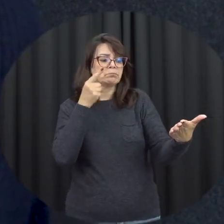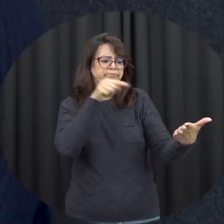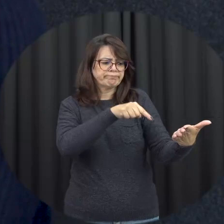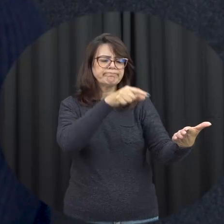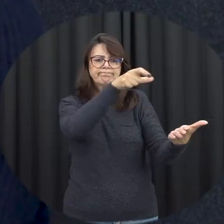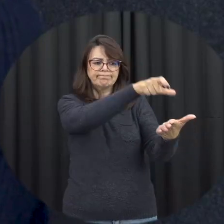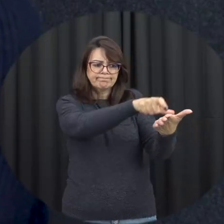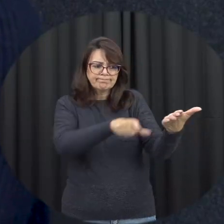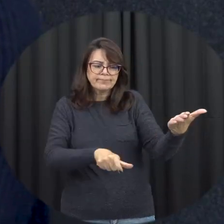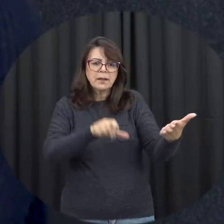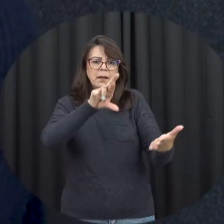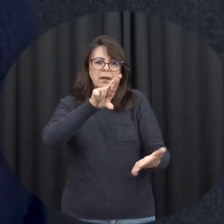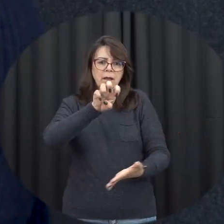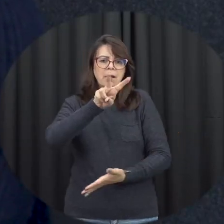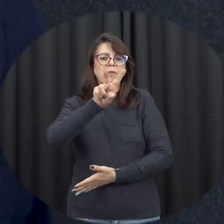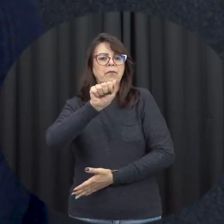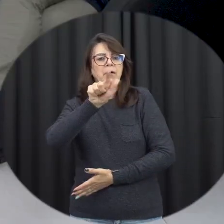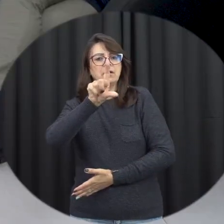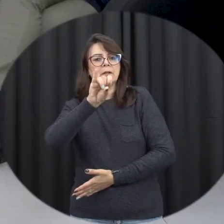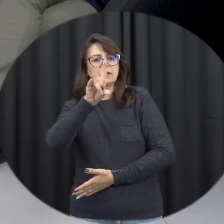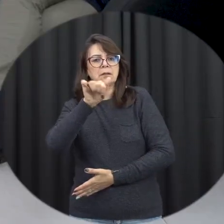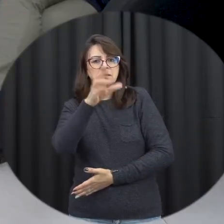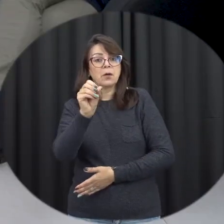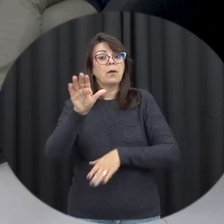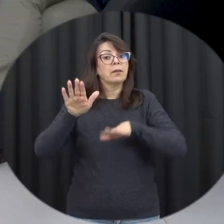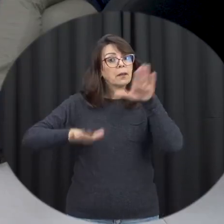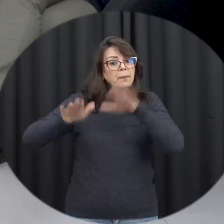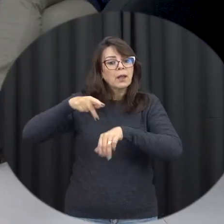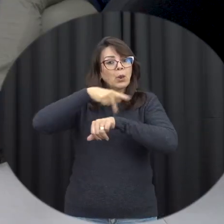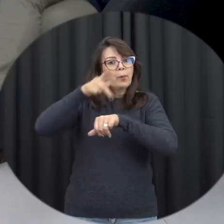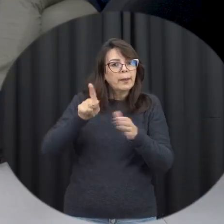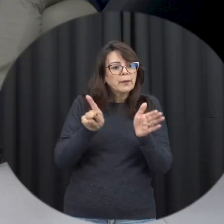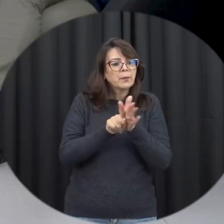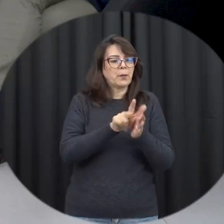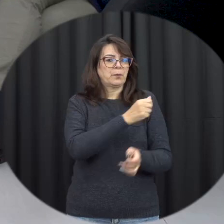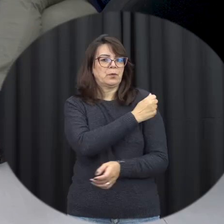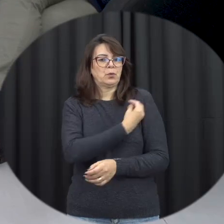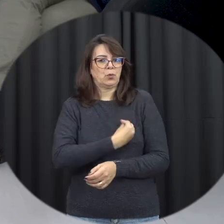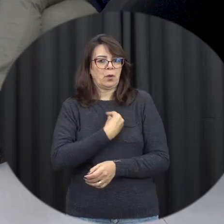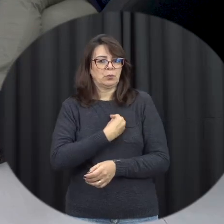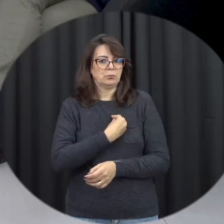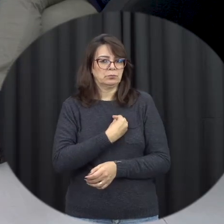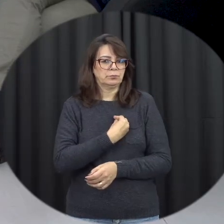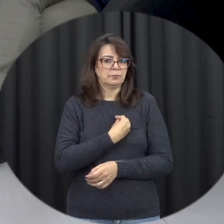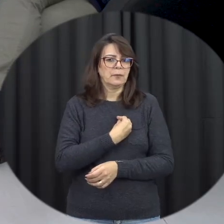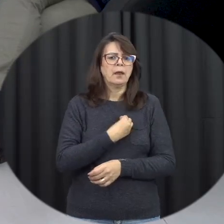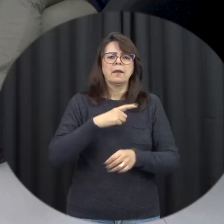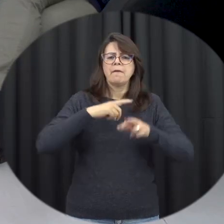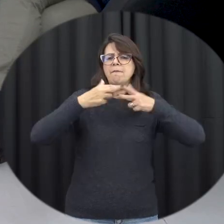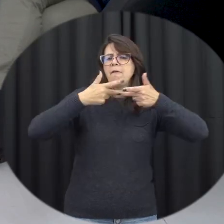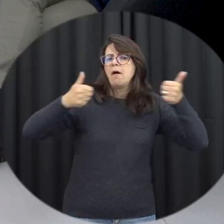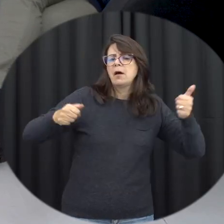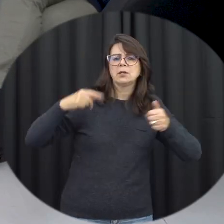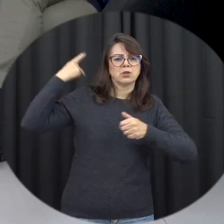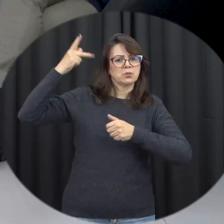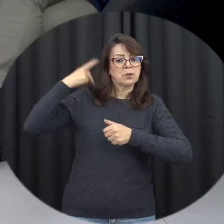essa reconhecimento desse título ou revalidação do título depende do país de origem. Então, tem várias políticas que devem